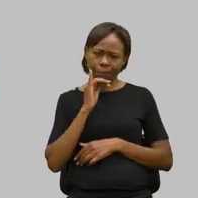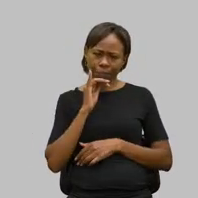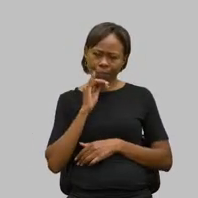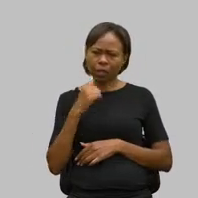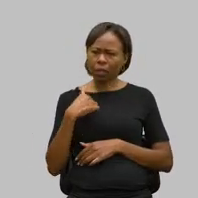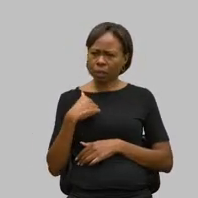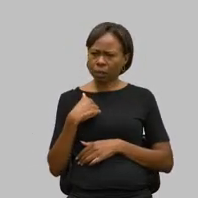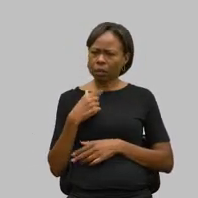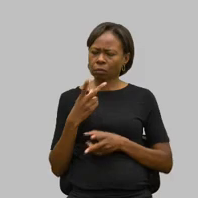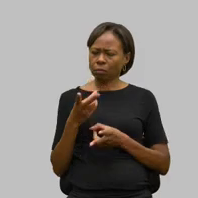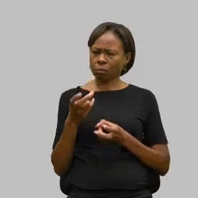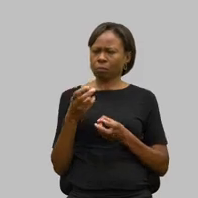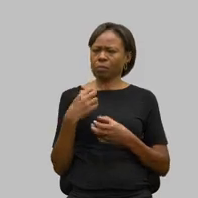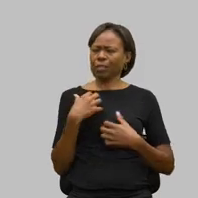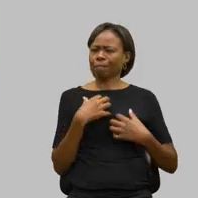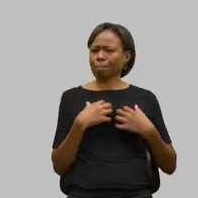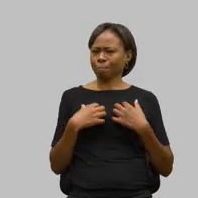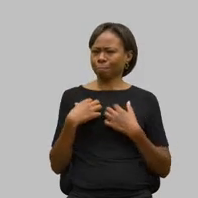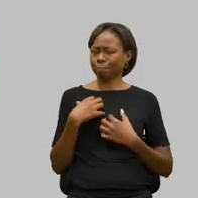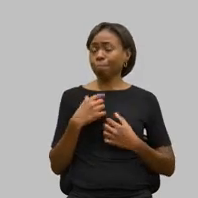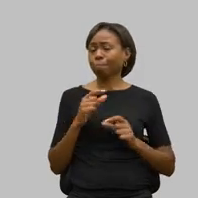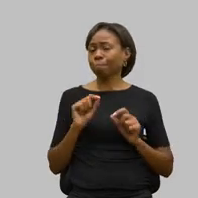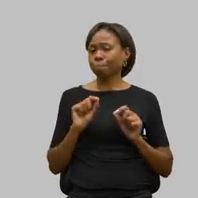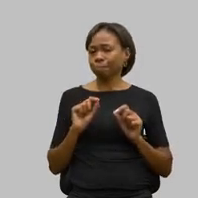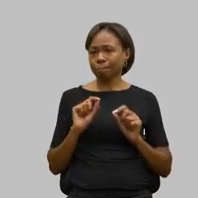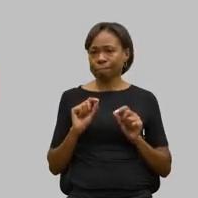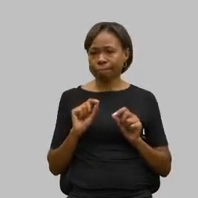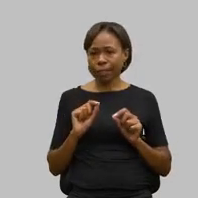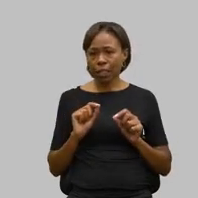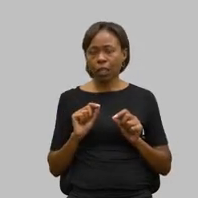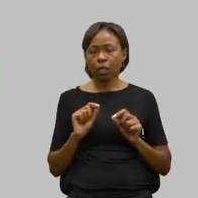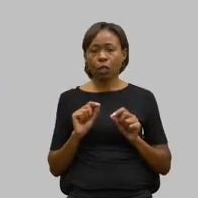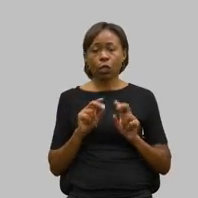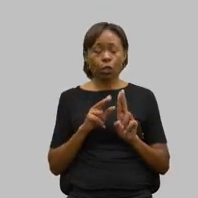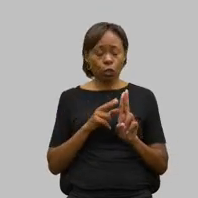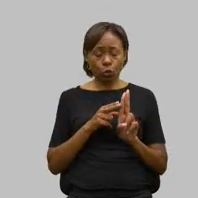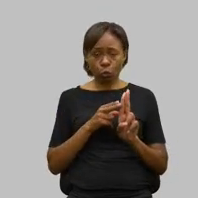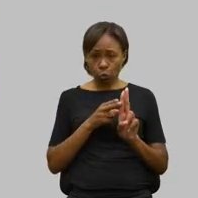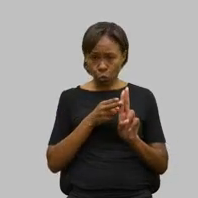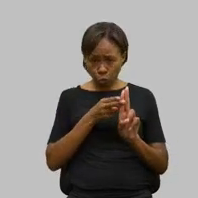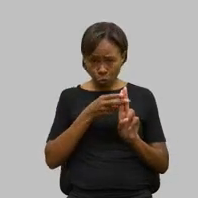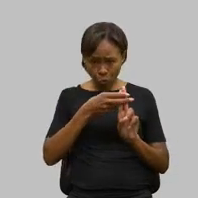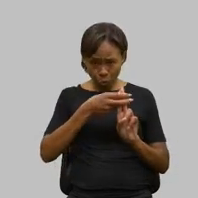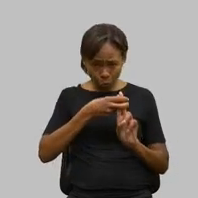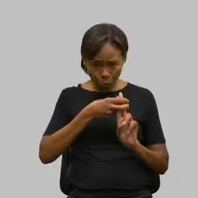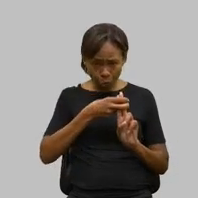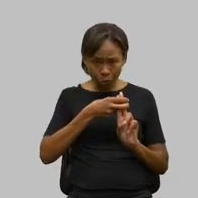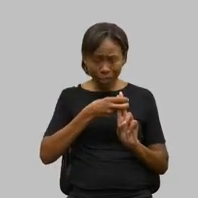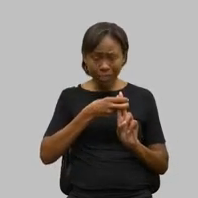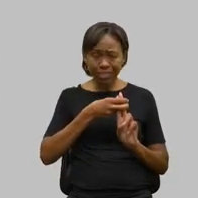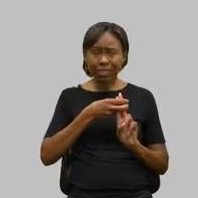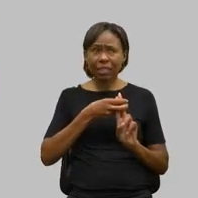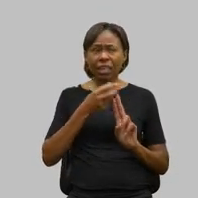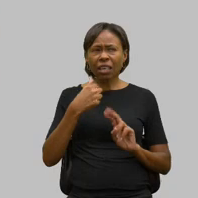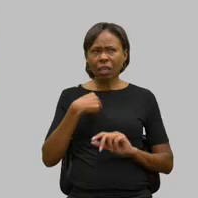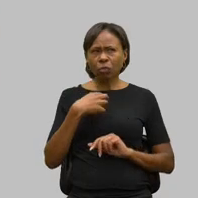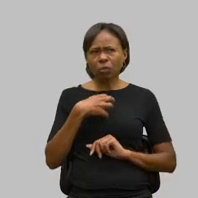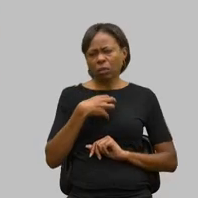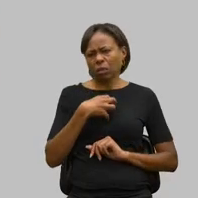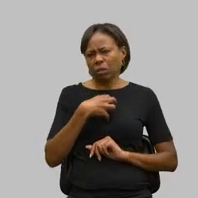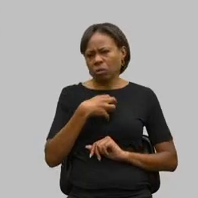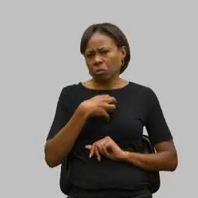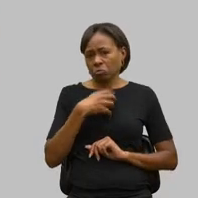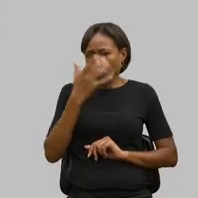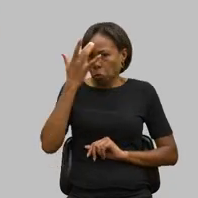muito, Fábio, é a questão do SUS. Ele cada vez mais, eu tenho esse sentimento, eu não sei se